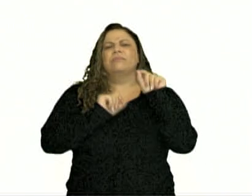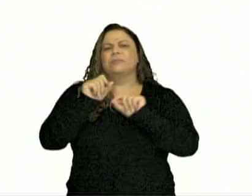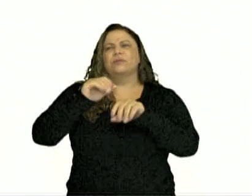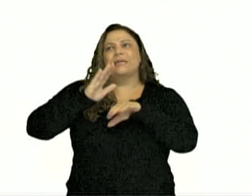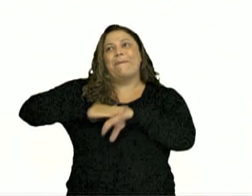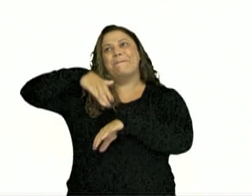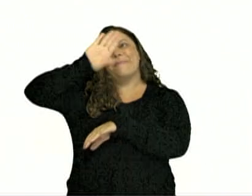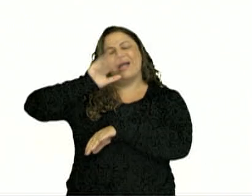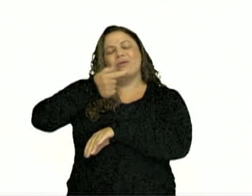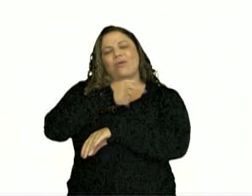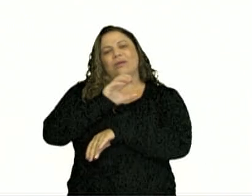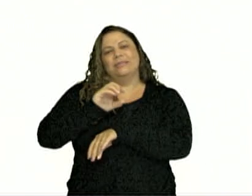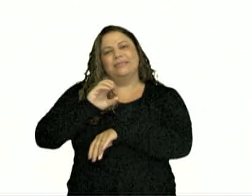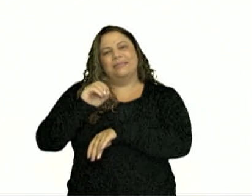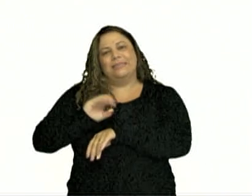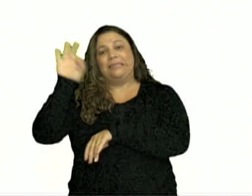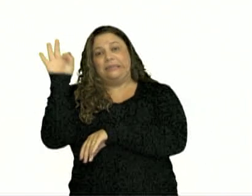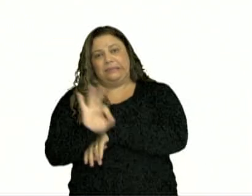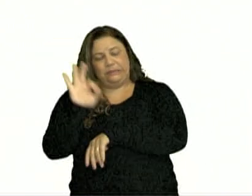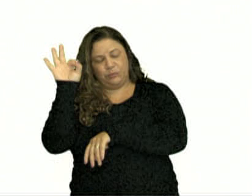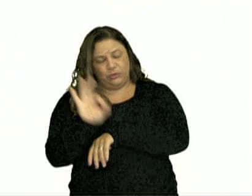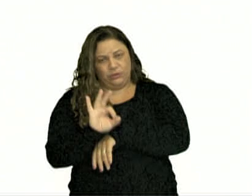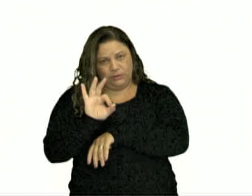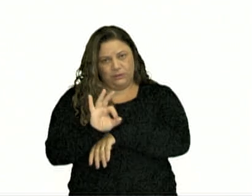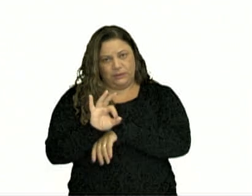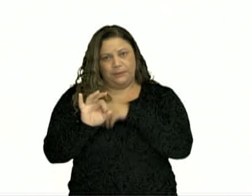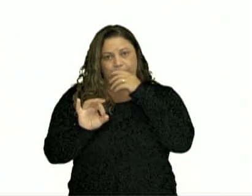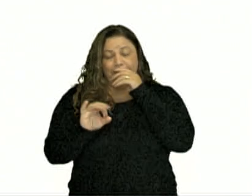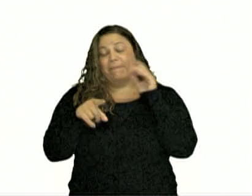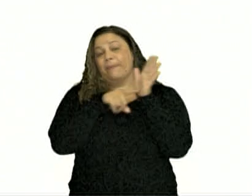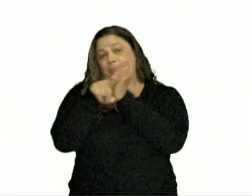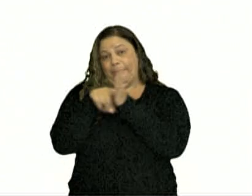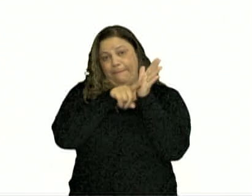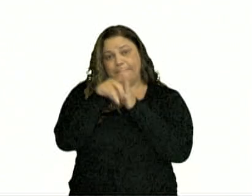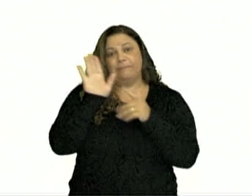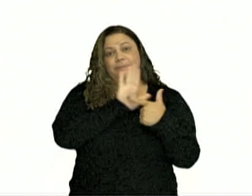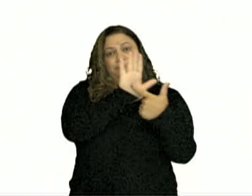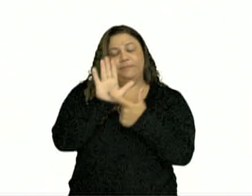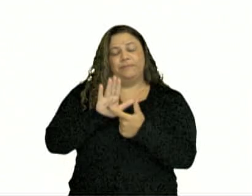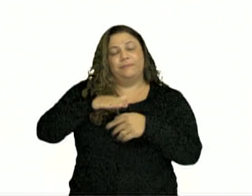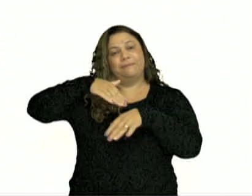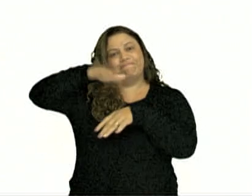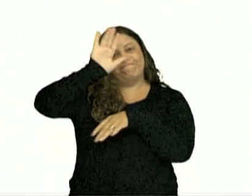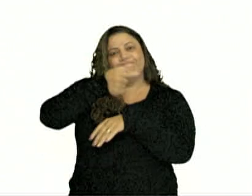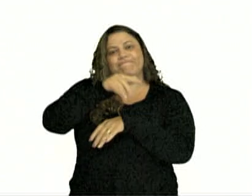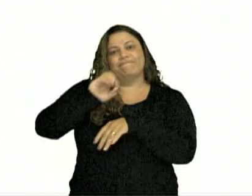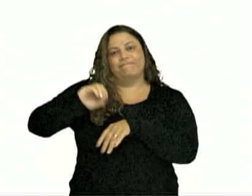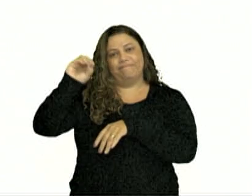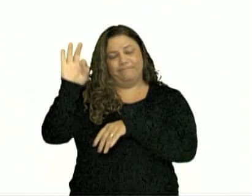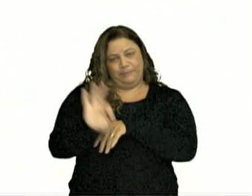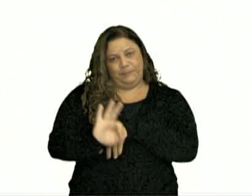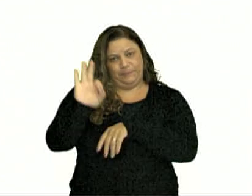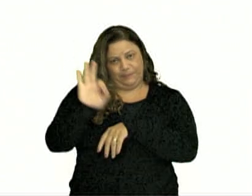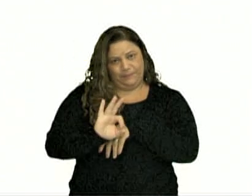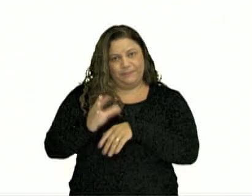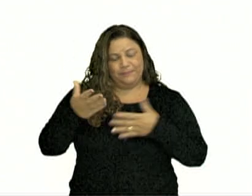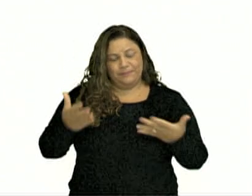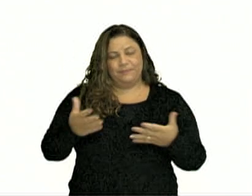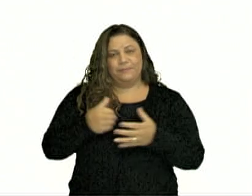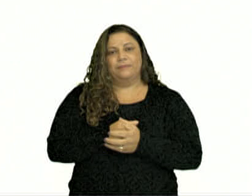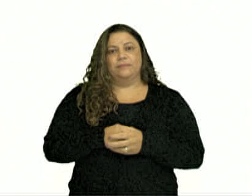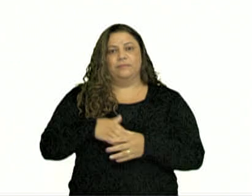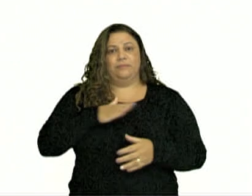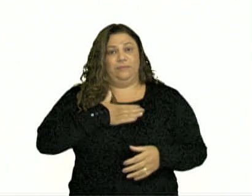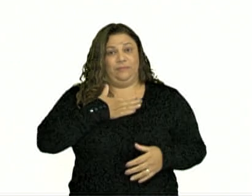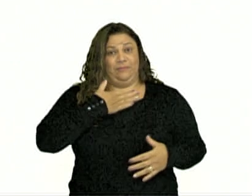que 70%. Pois as pesquisas indicam que taxas maiores do que essa